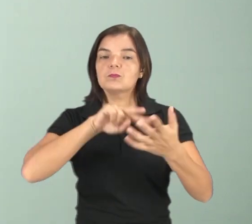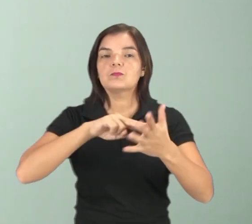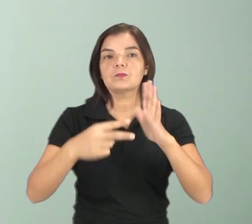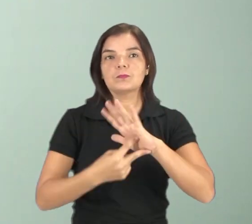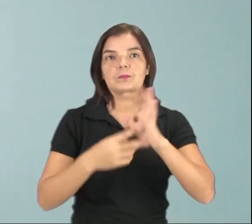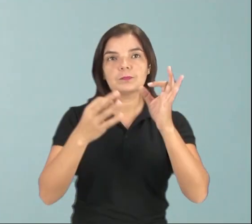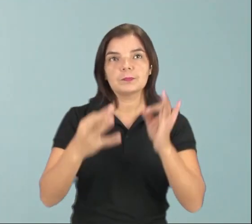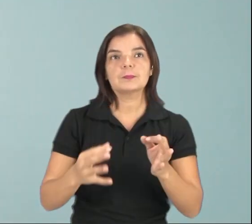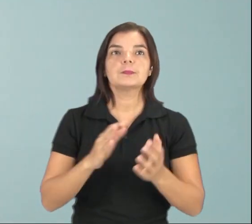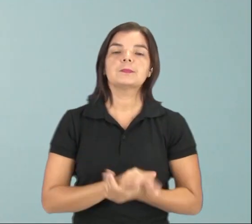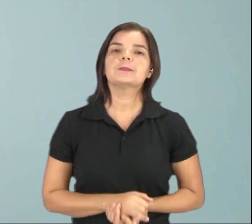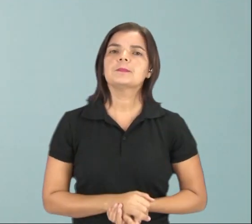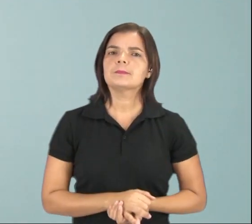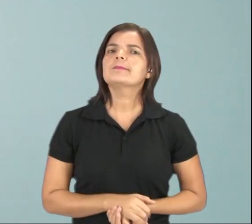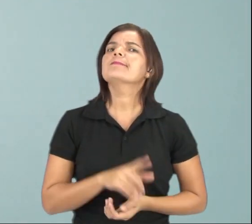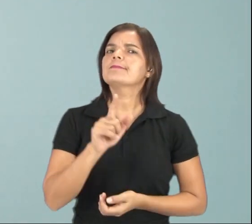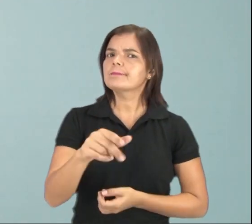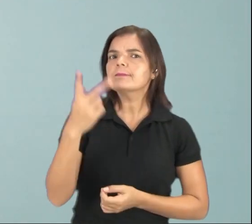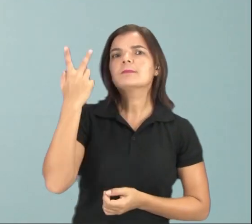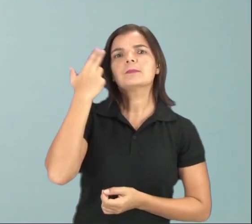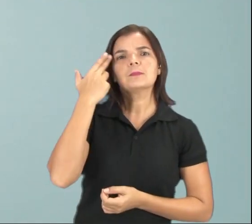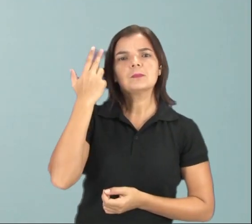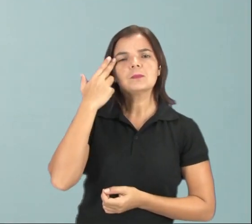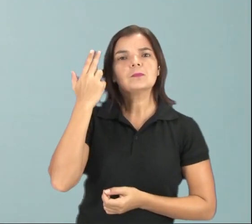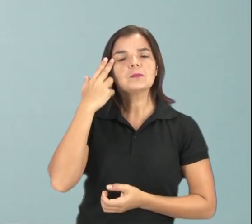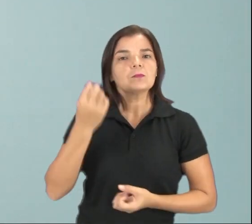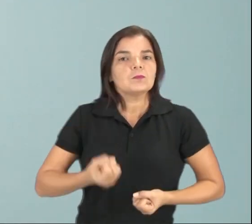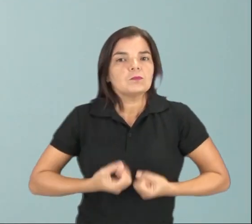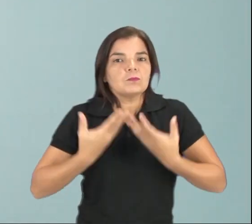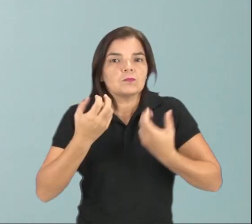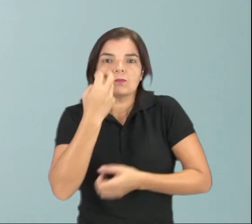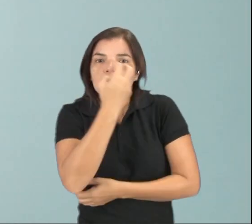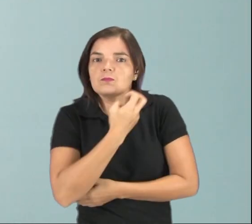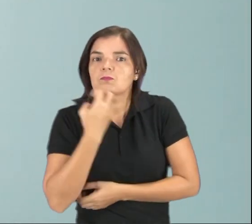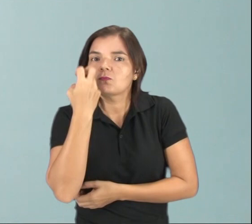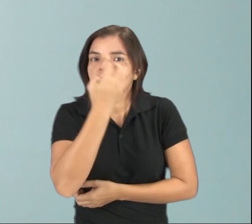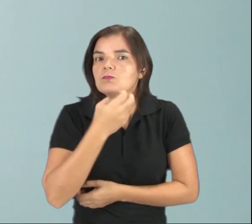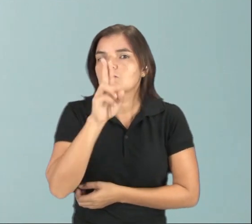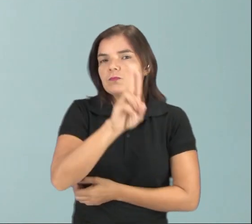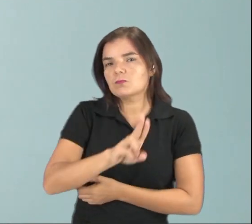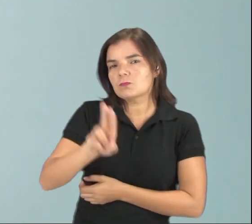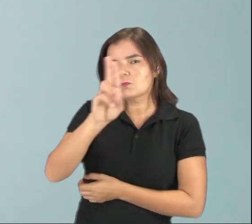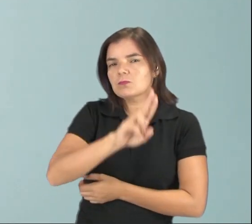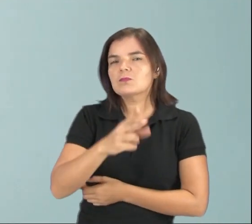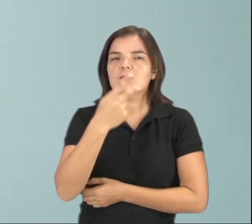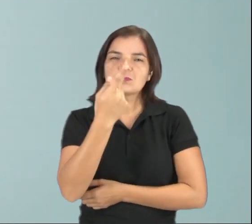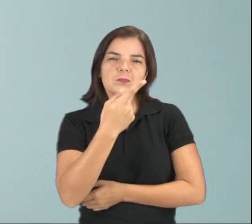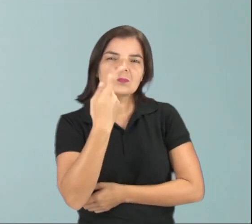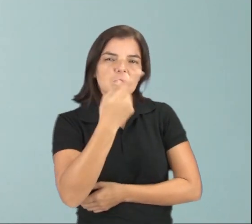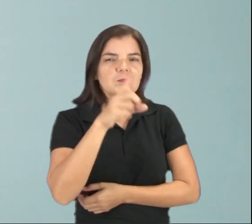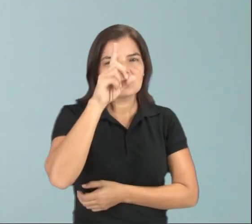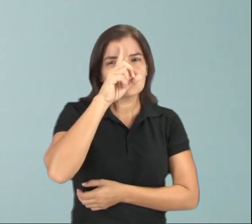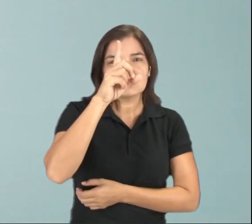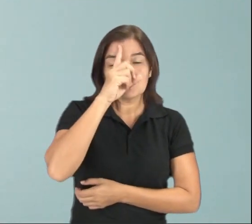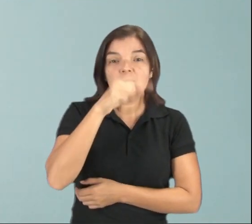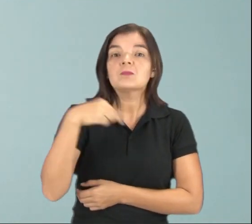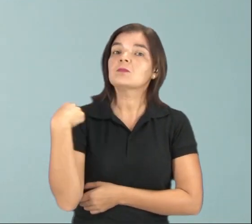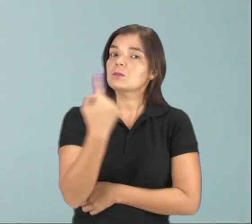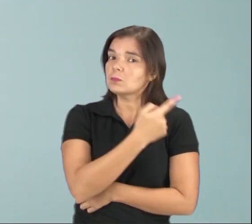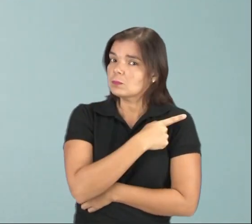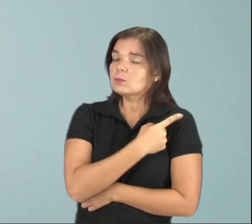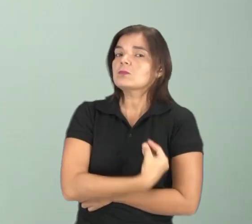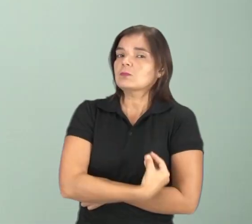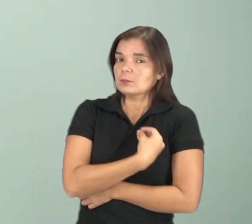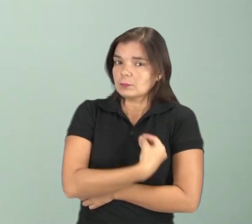sentidos, certo? E aí é muito comum que na expressão oral, nos ditados populares, no dia a dia, a